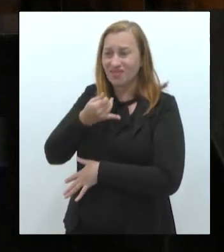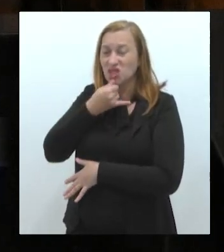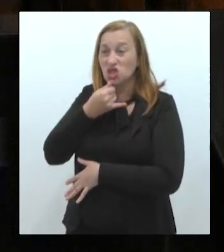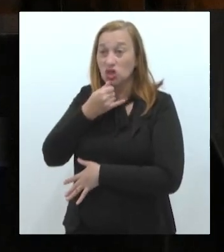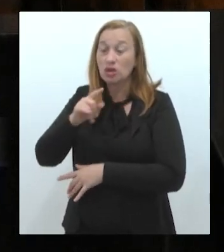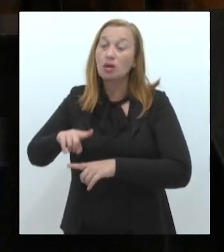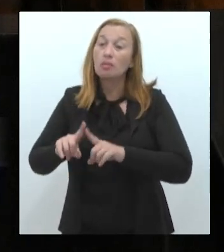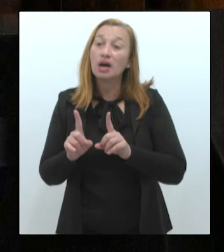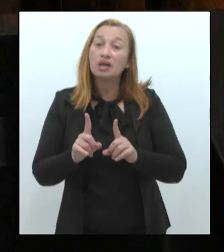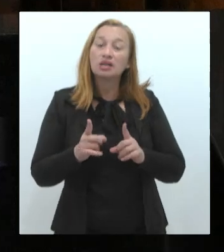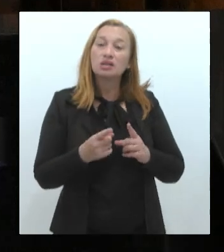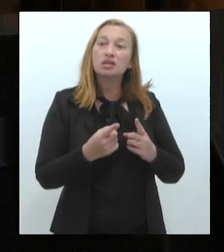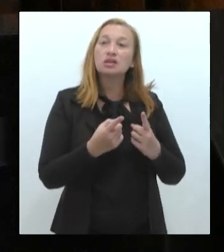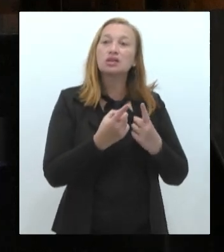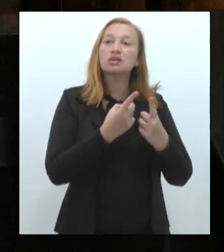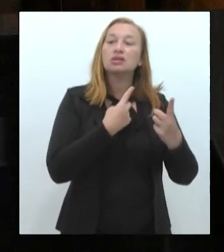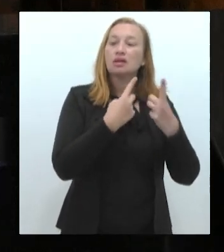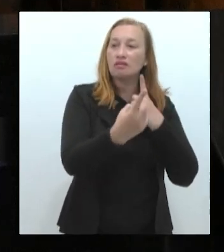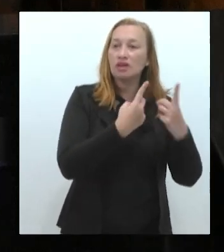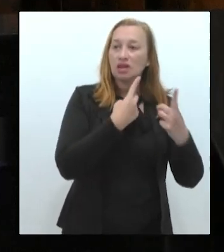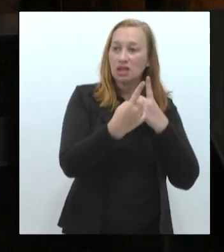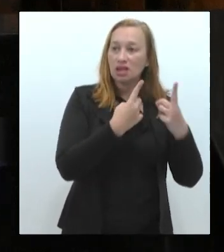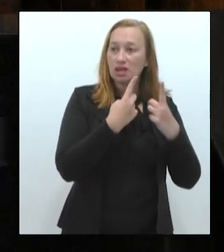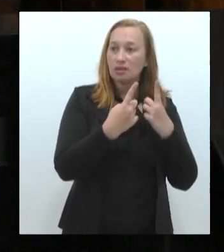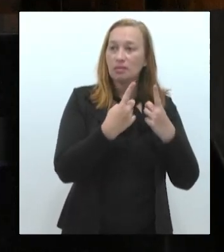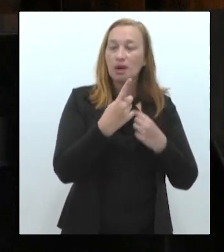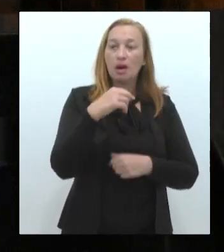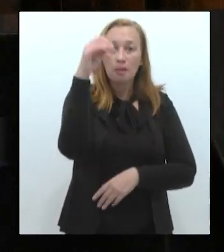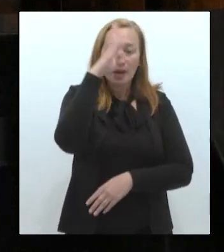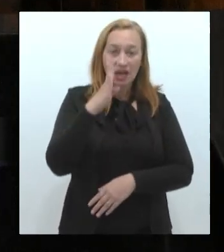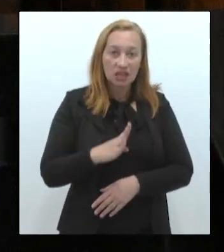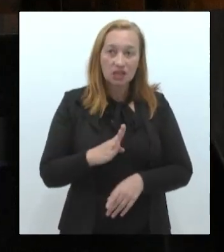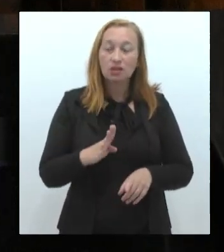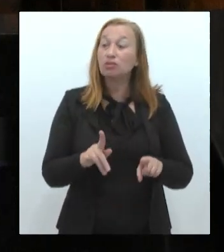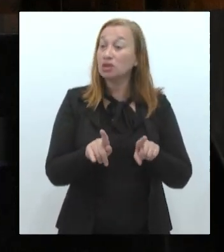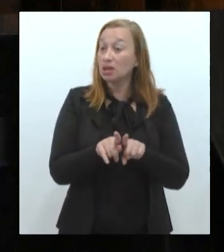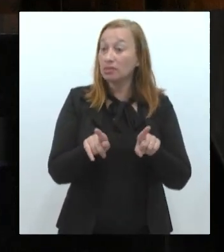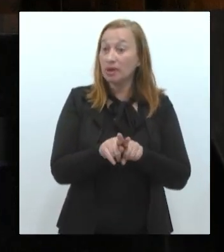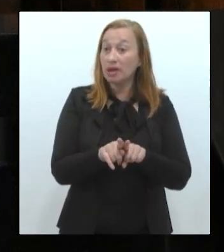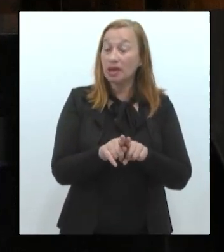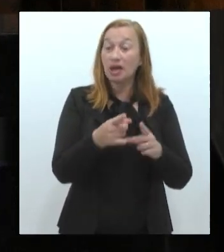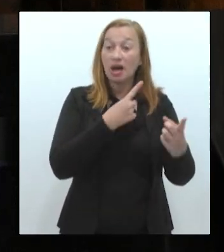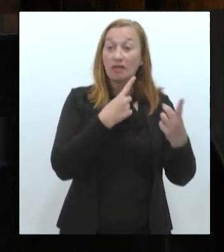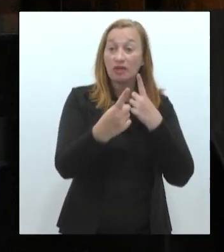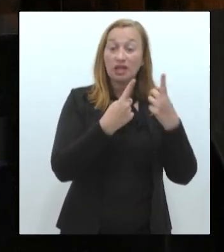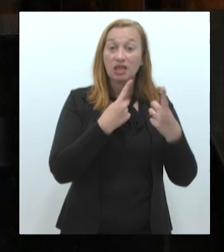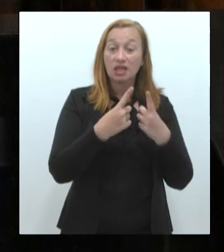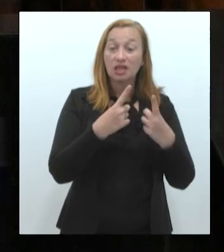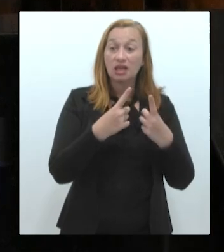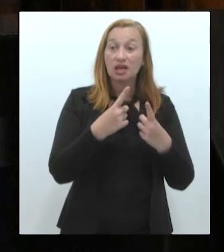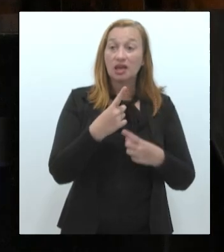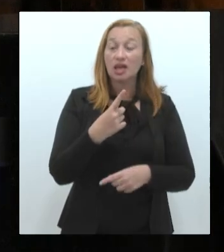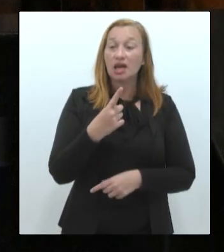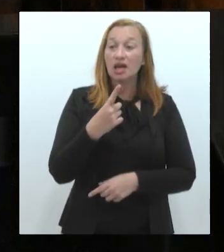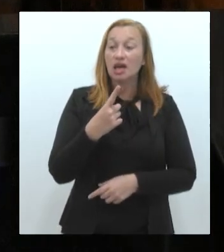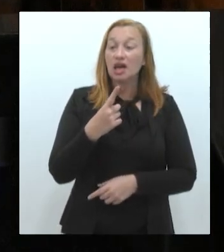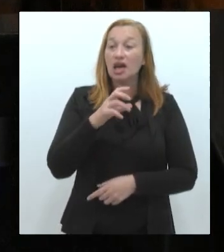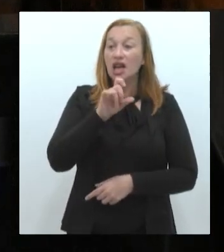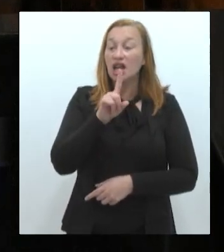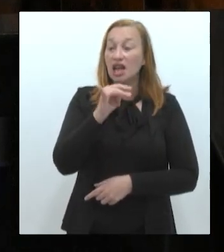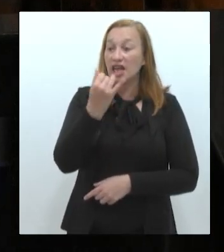Brasil é a Vermelha fechada por causa dos embates contra